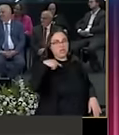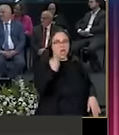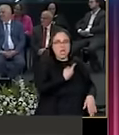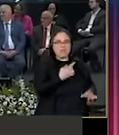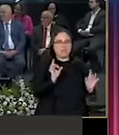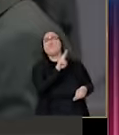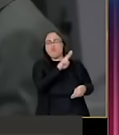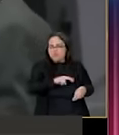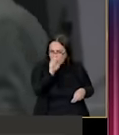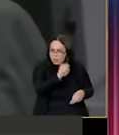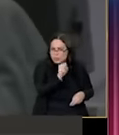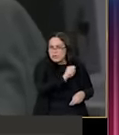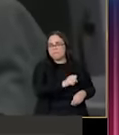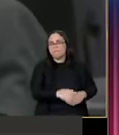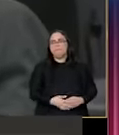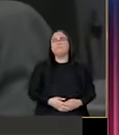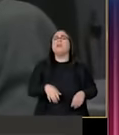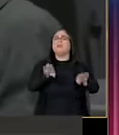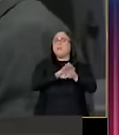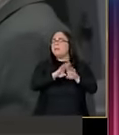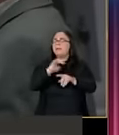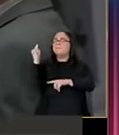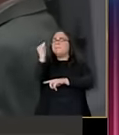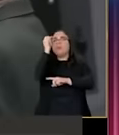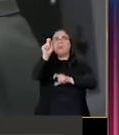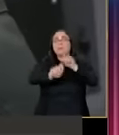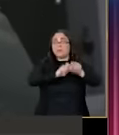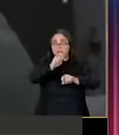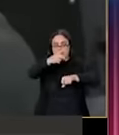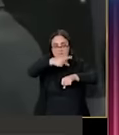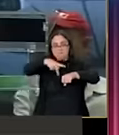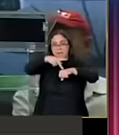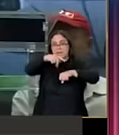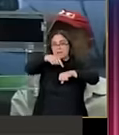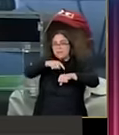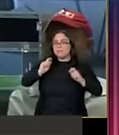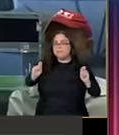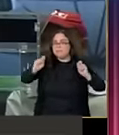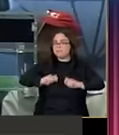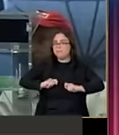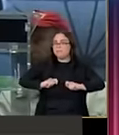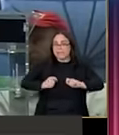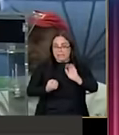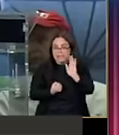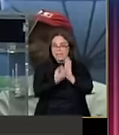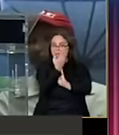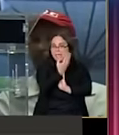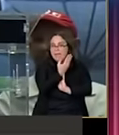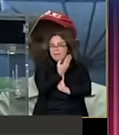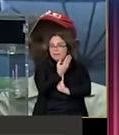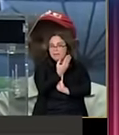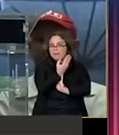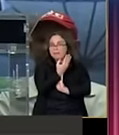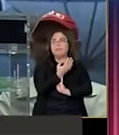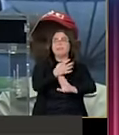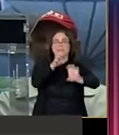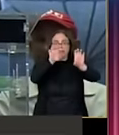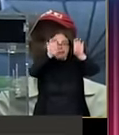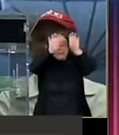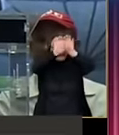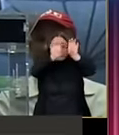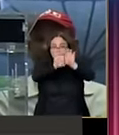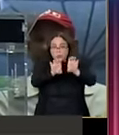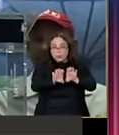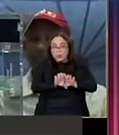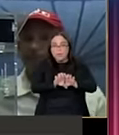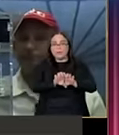felizes, eles dão risada. Quer dizer, é o espetáculo da vassalagem, né, da subordinação. É